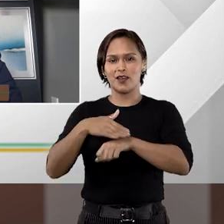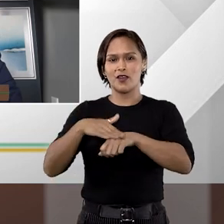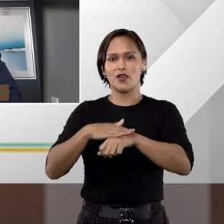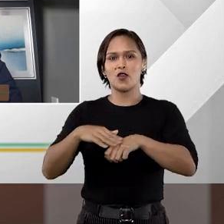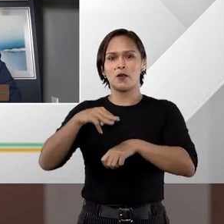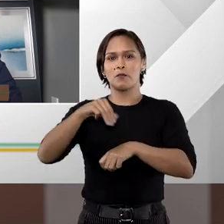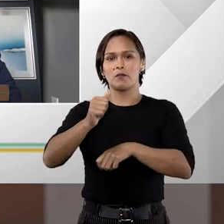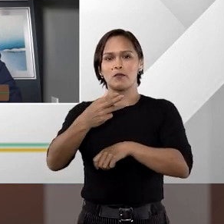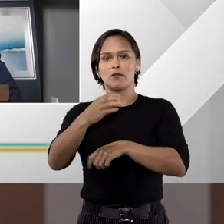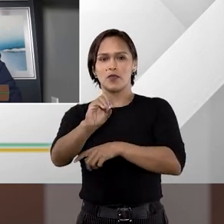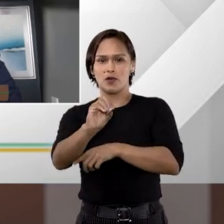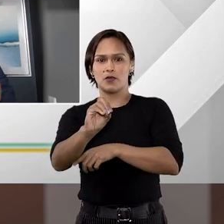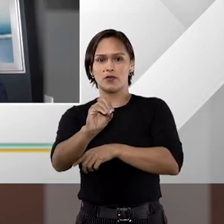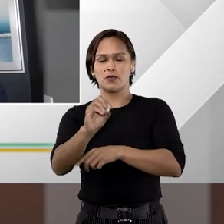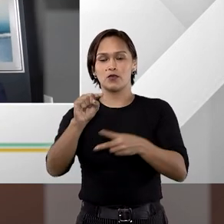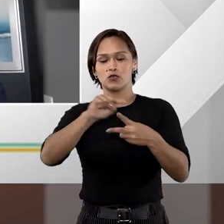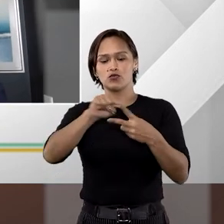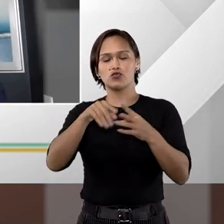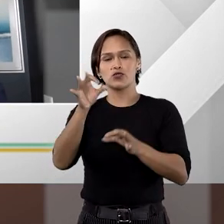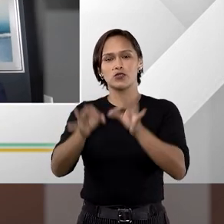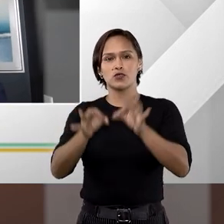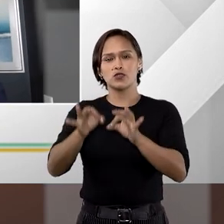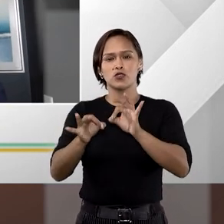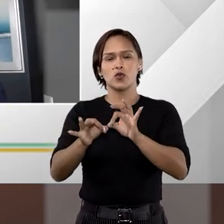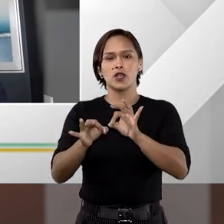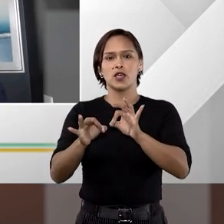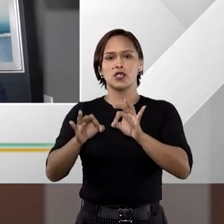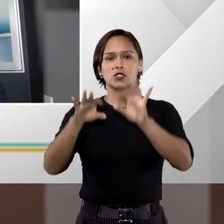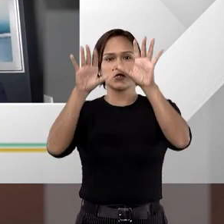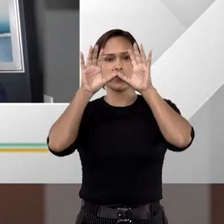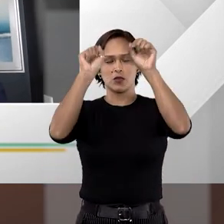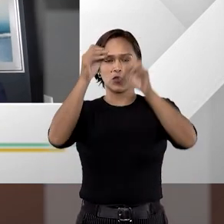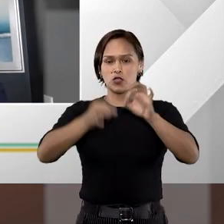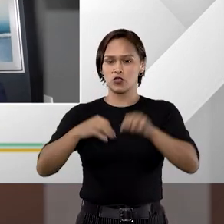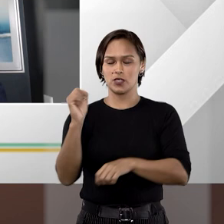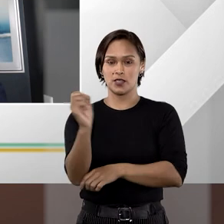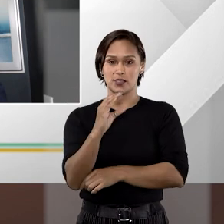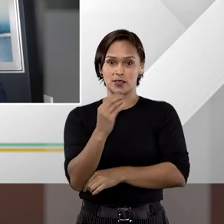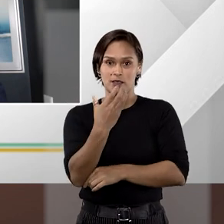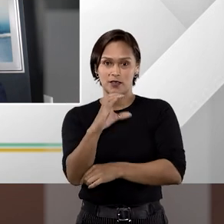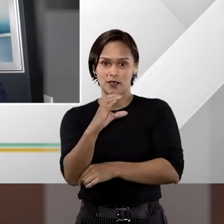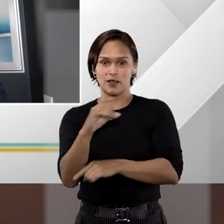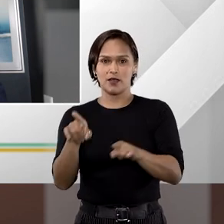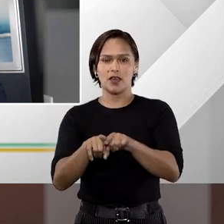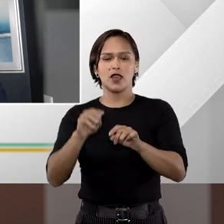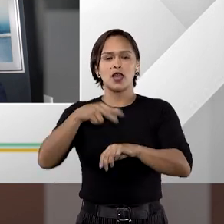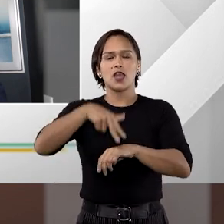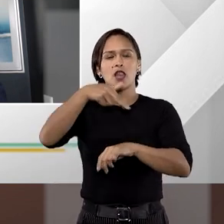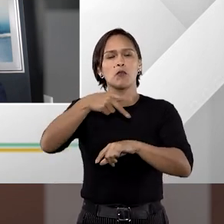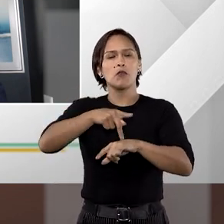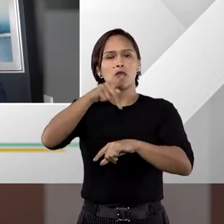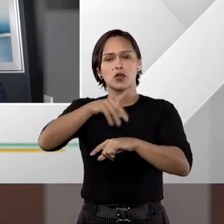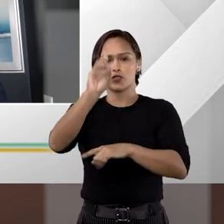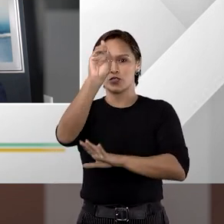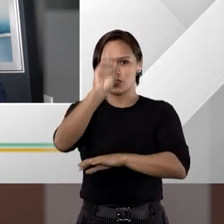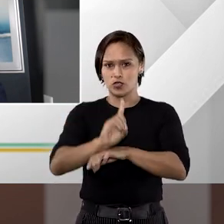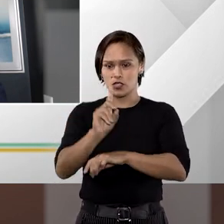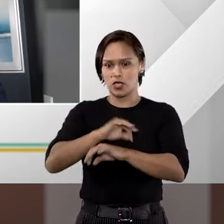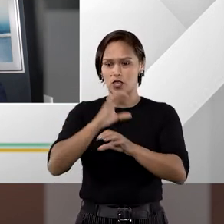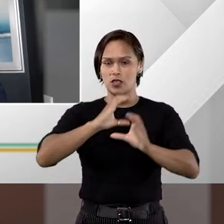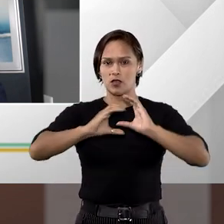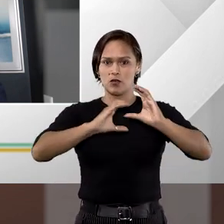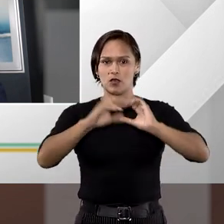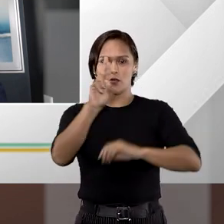com Doutor Mauro ferrandin juiz corregedor do Tribunal de Justiça de Santa Catarina ele é pós-graduado em